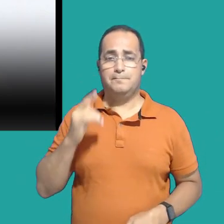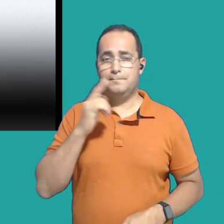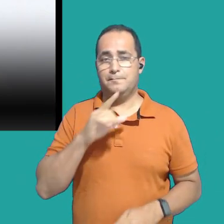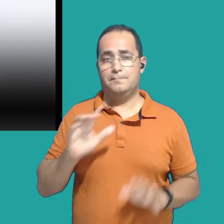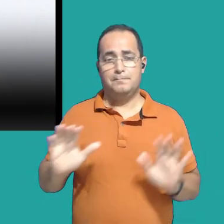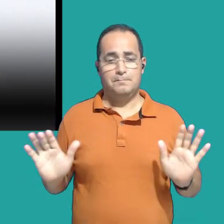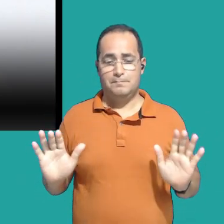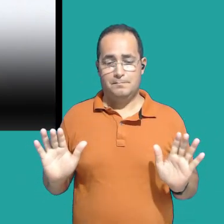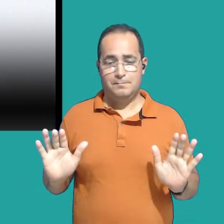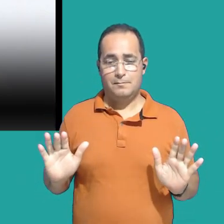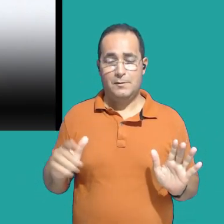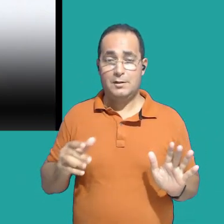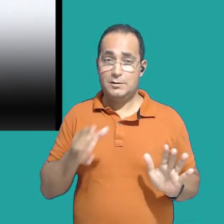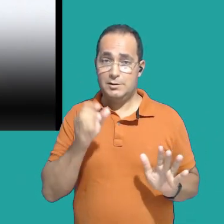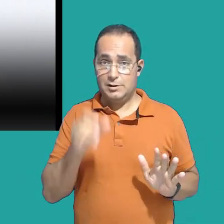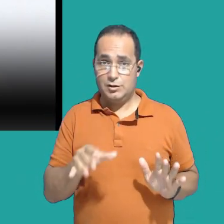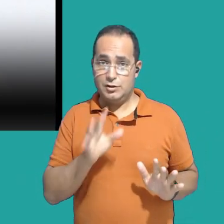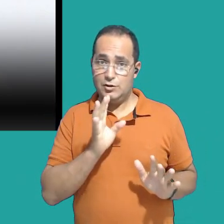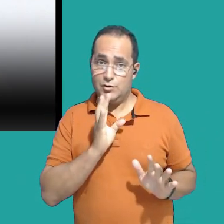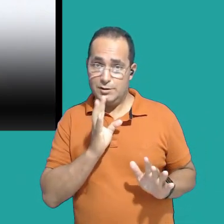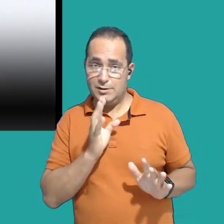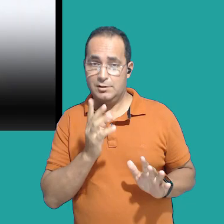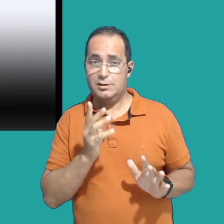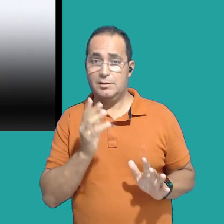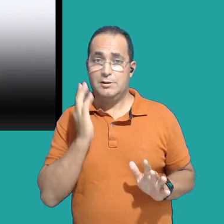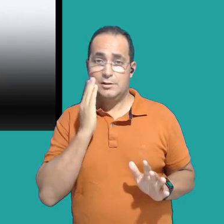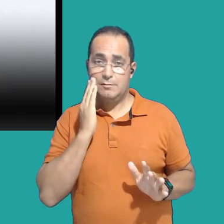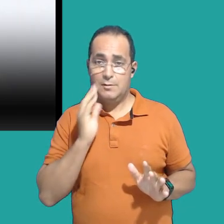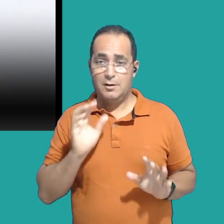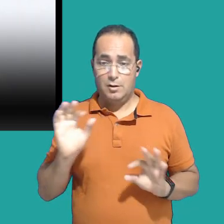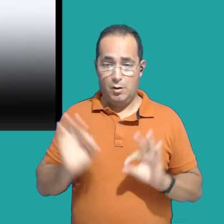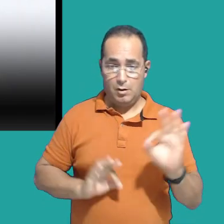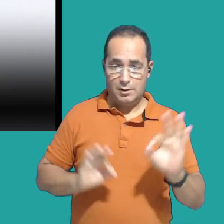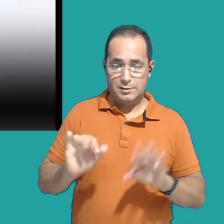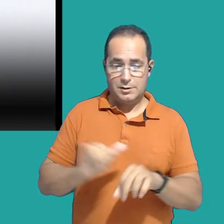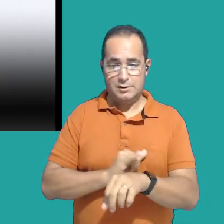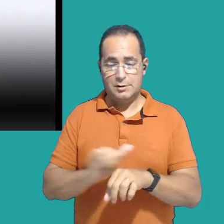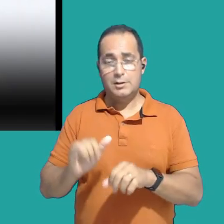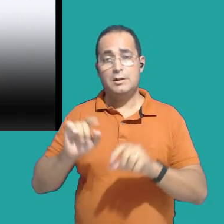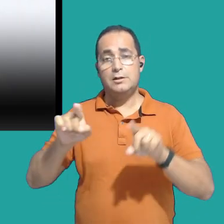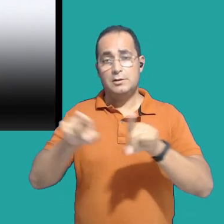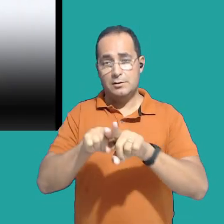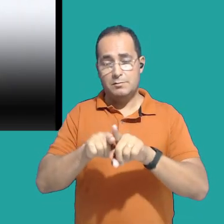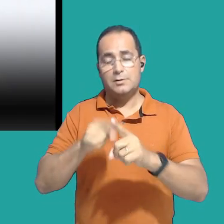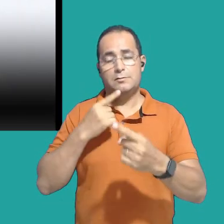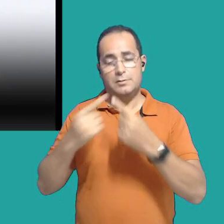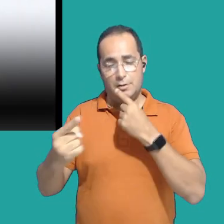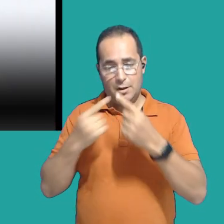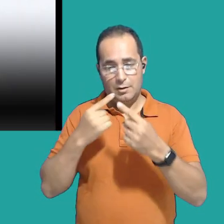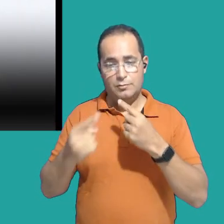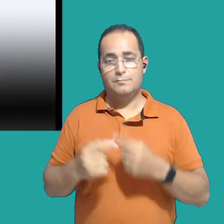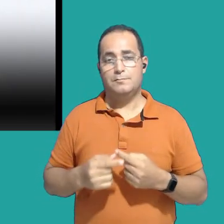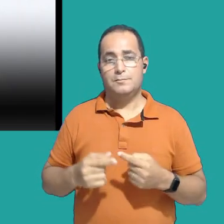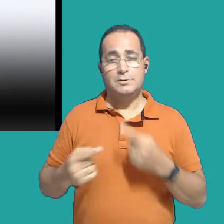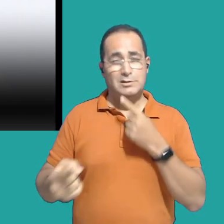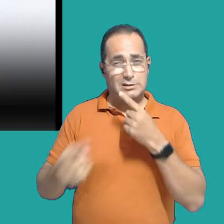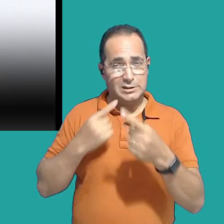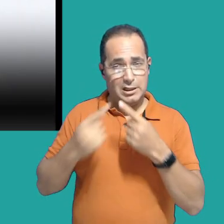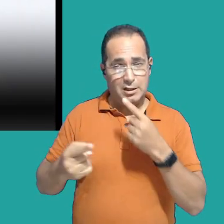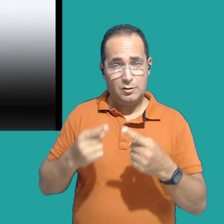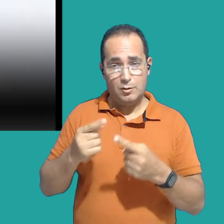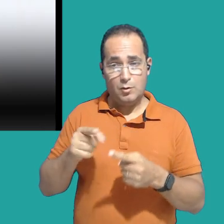recurso. Então, é ter conhecimento, é saber usar e, mais uma vez, diálogo. Tendo diálogo